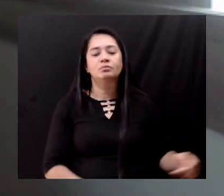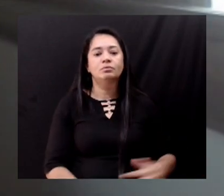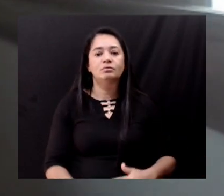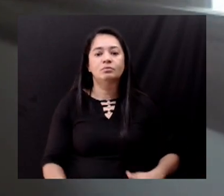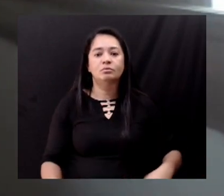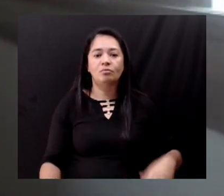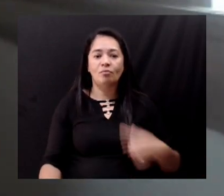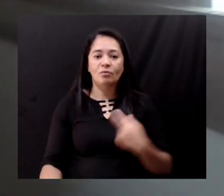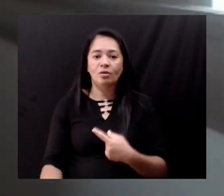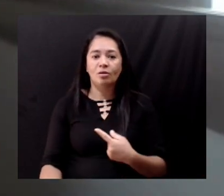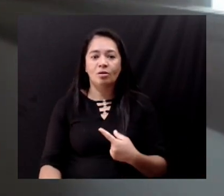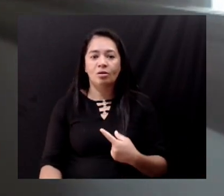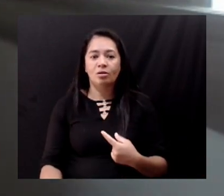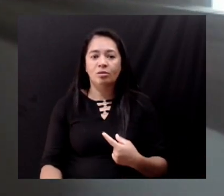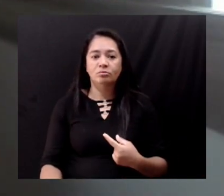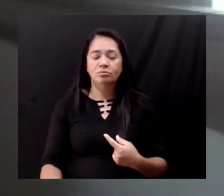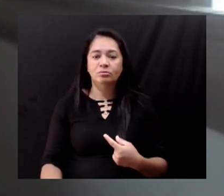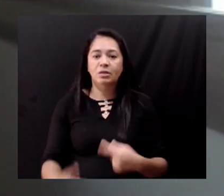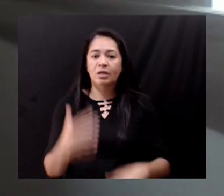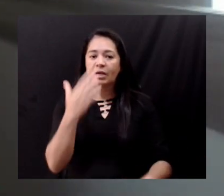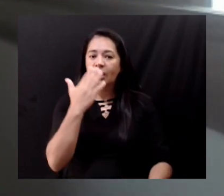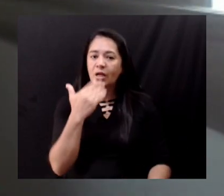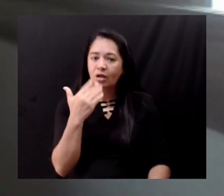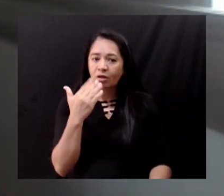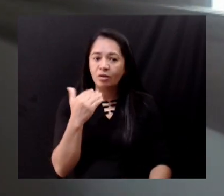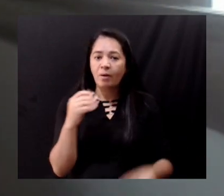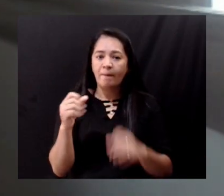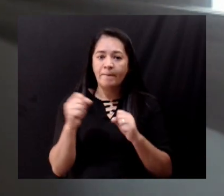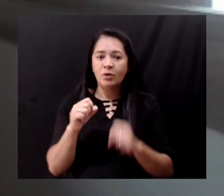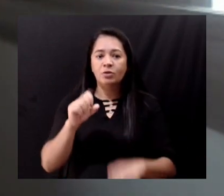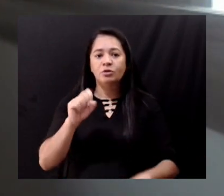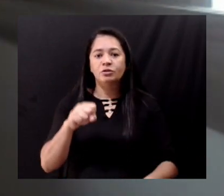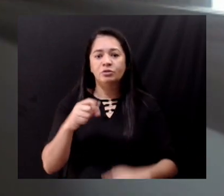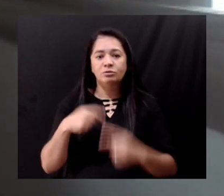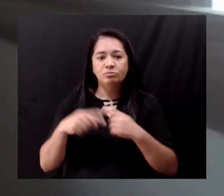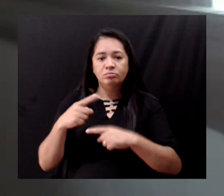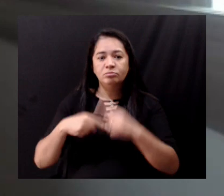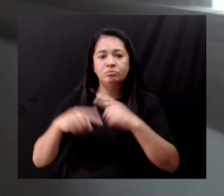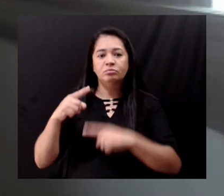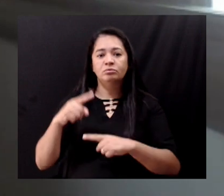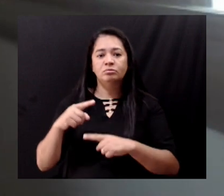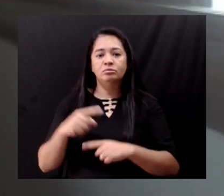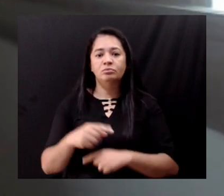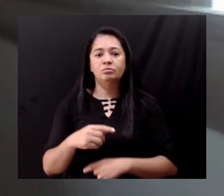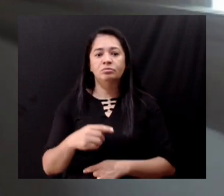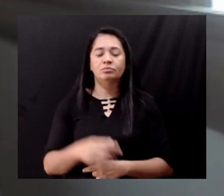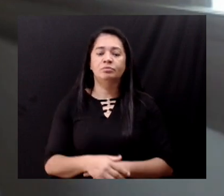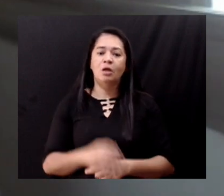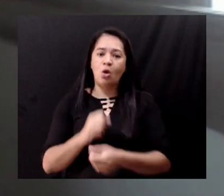questão alimentar, pode sim desenvolver um transtorno de compulsão alimentar, por exemplo.